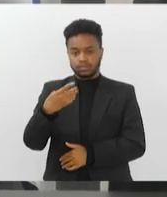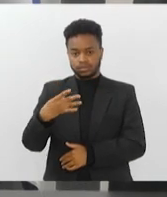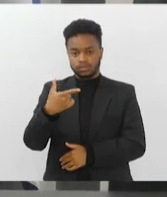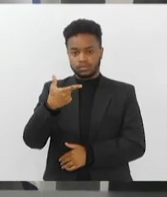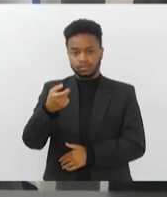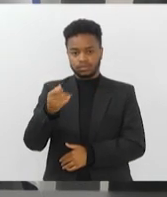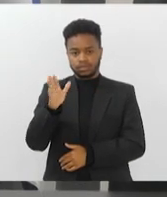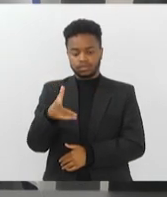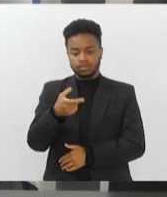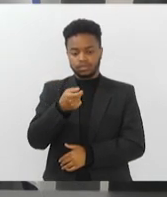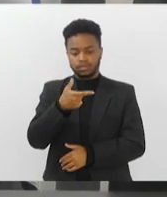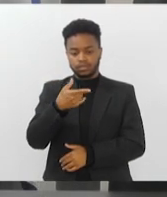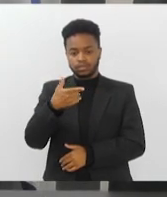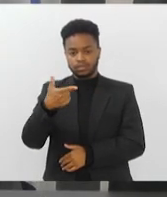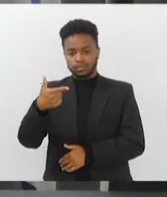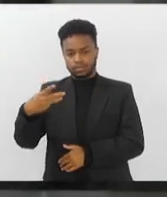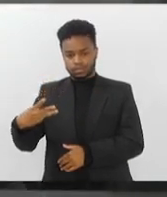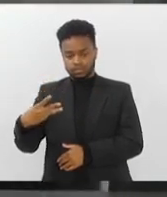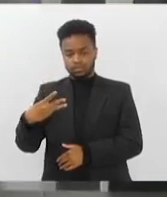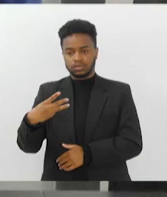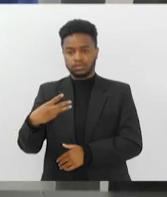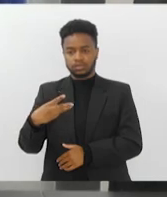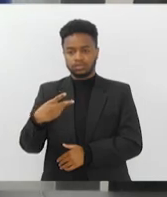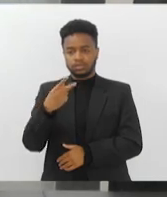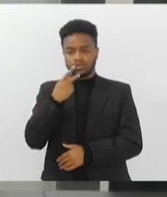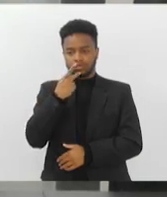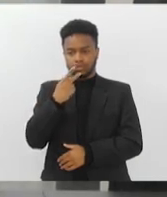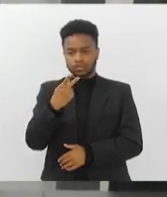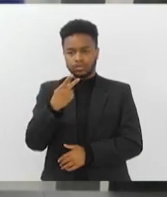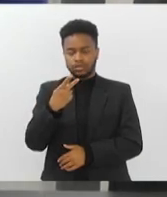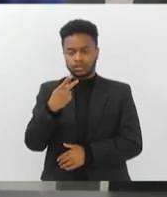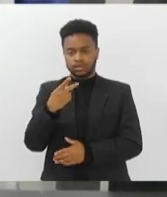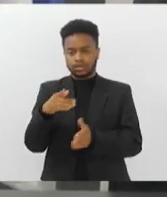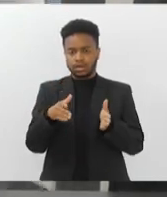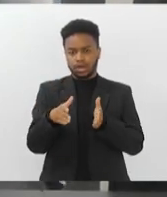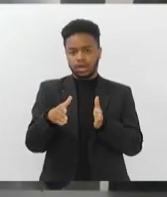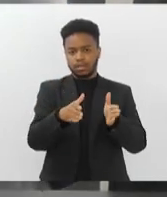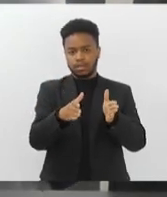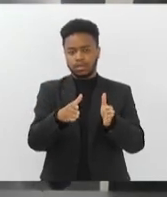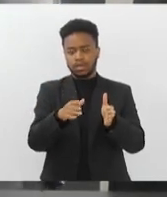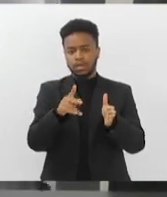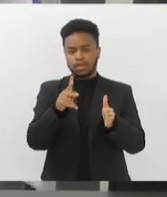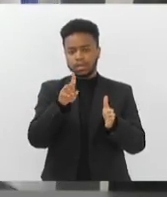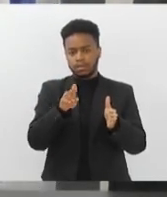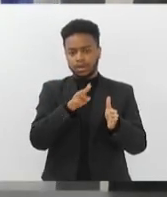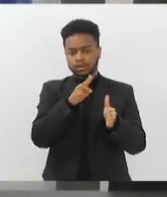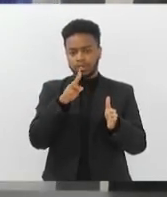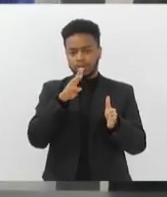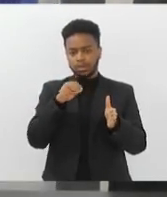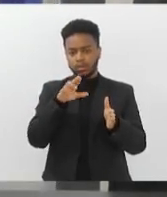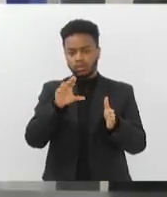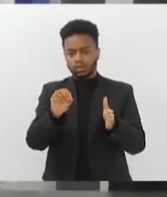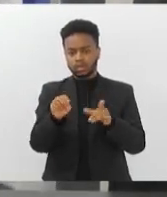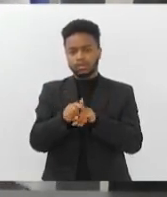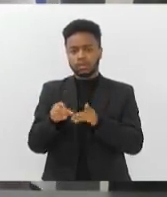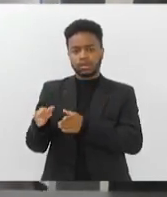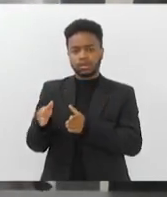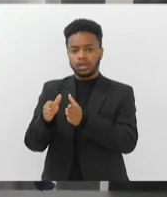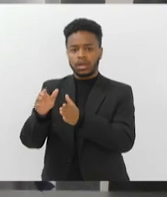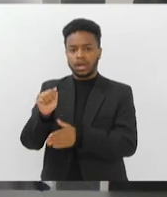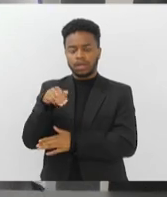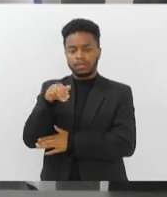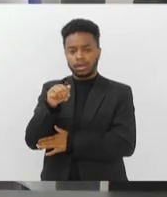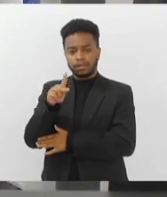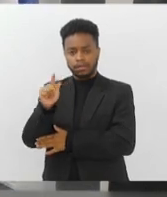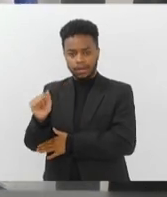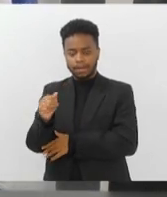Mink, que denomina estrada Padre Bruno a estrada do Amapá, trecho localizado entre a ponte do Rio Iguaçu